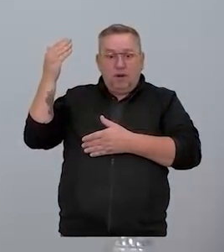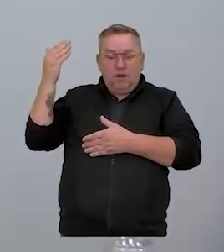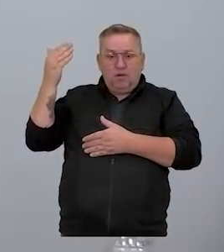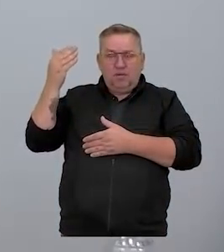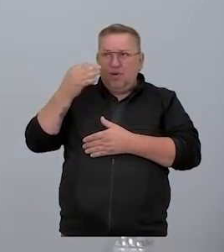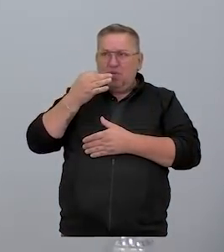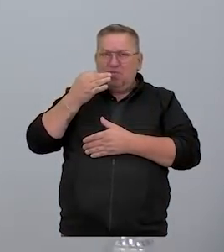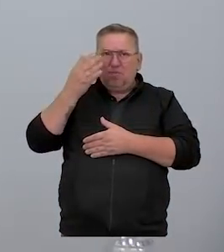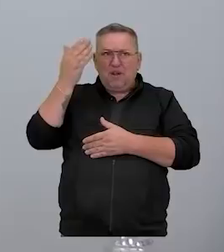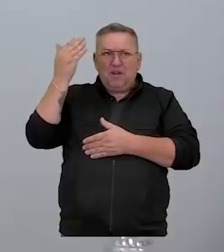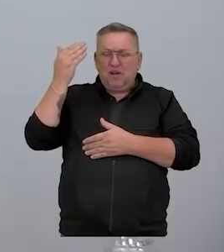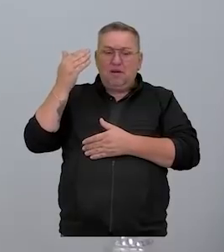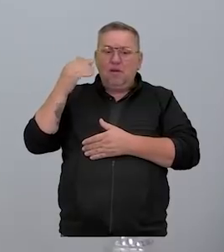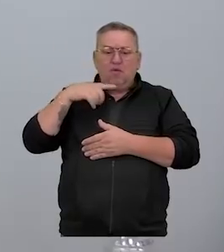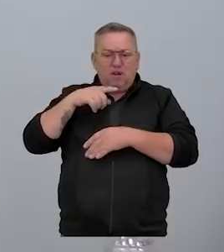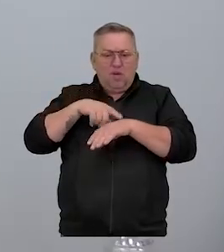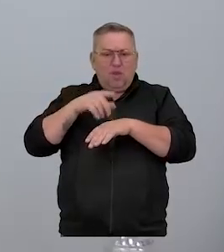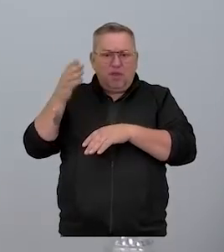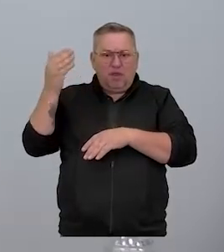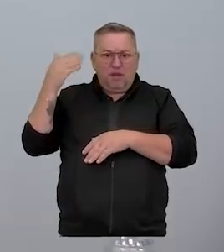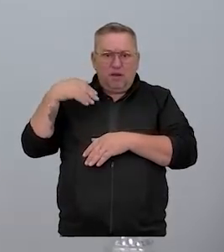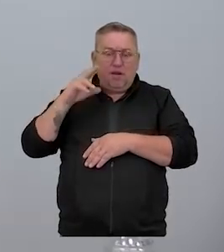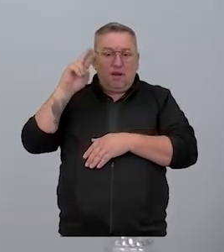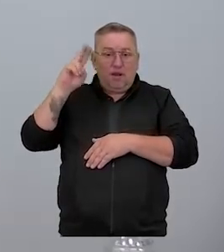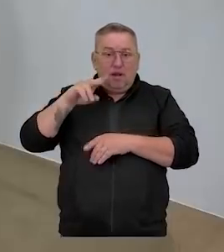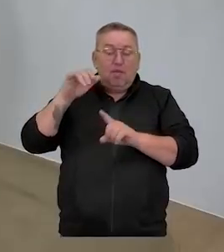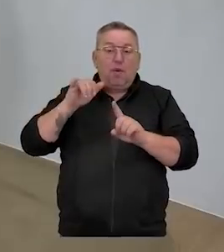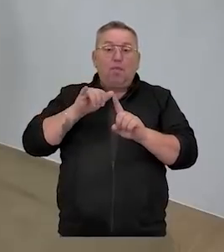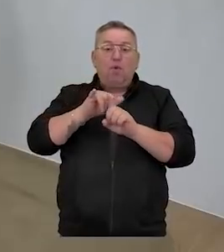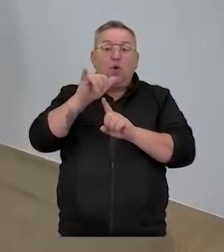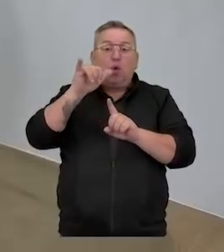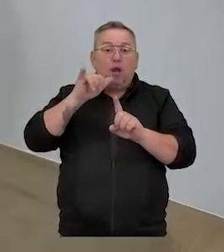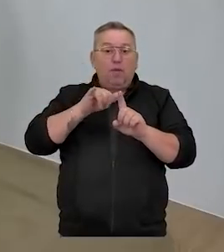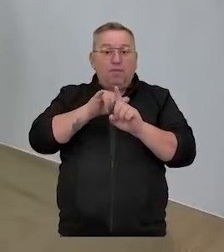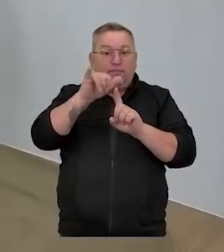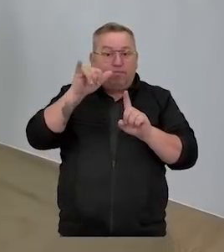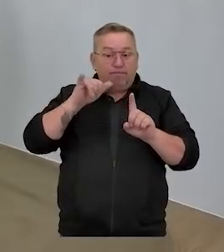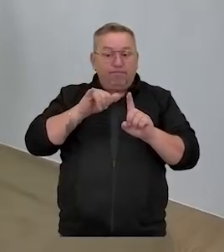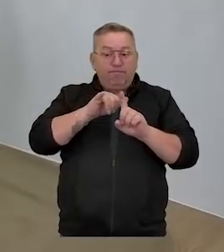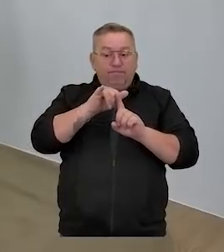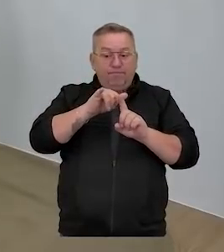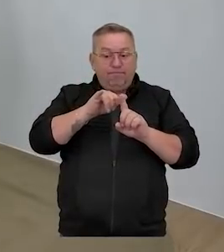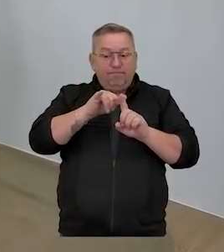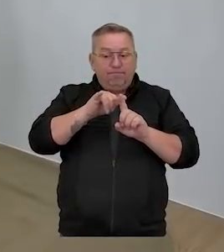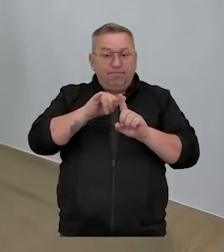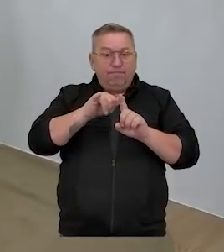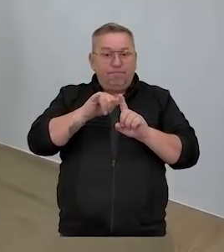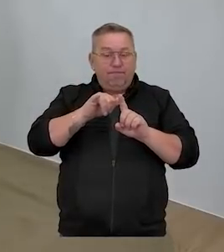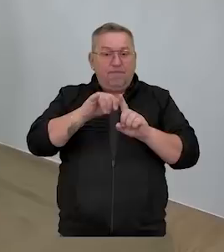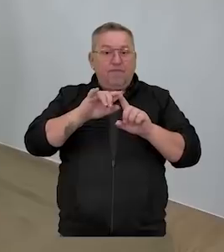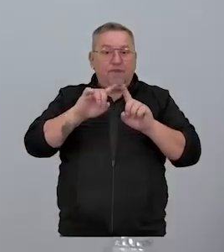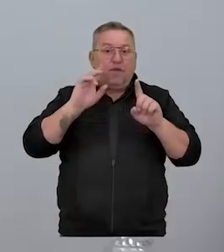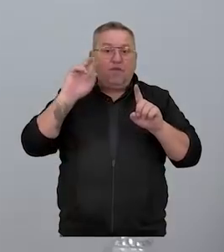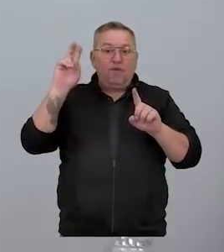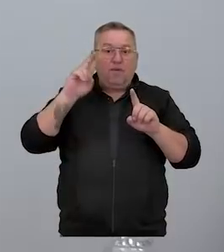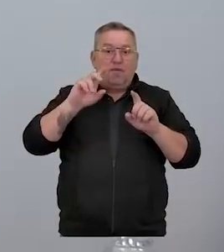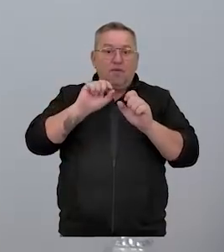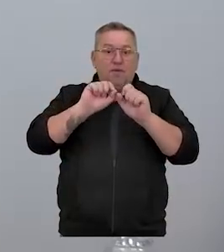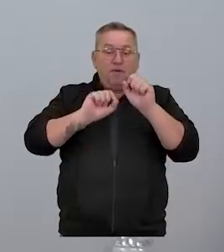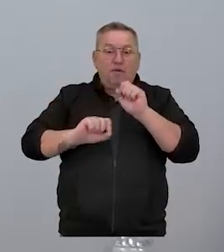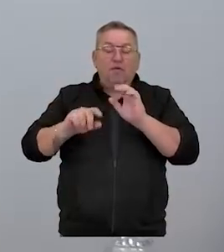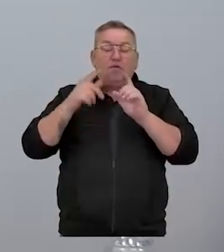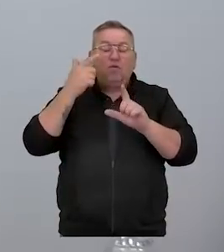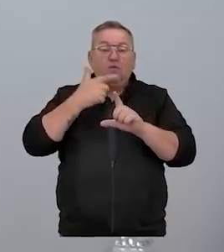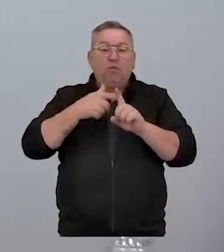foi a passada, acho que faz um tempinho já, sobre o bullying, não lembro se foi a passada. Foi a passada. Tudo tão rápido, né? Então, nós falamos um pouco sobre